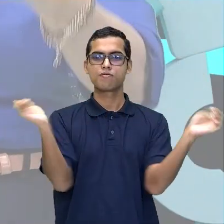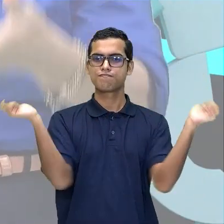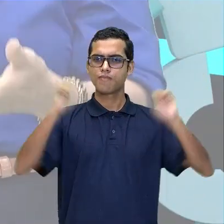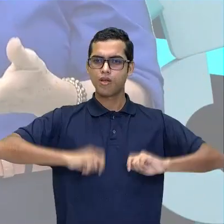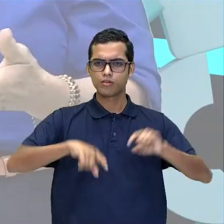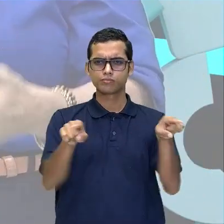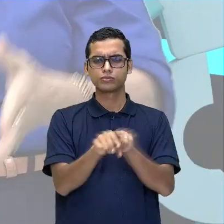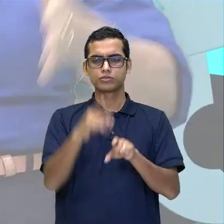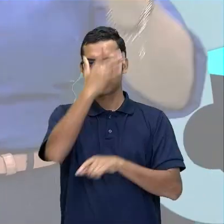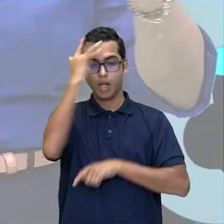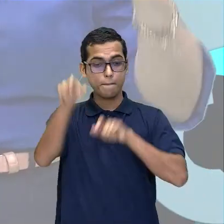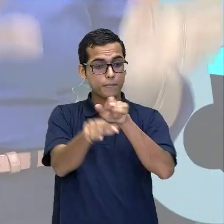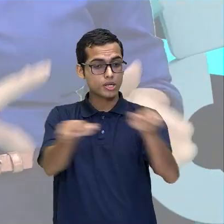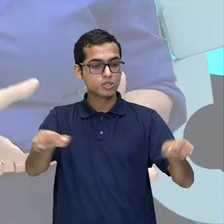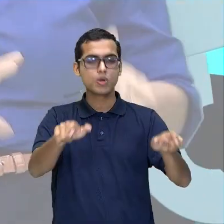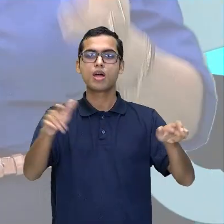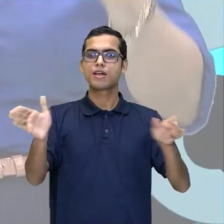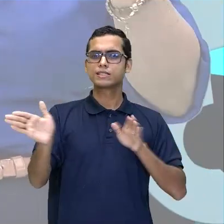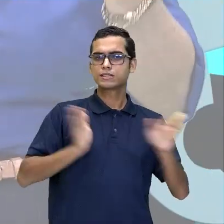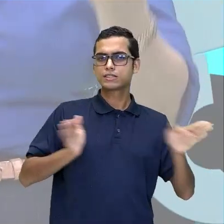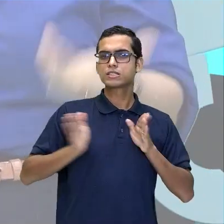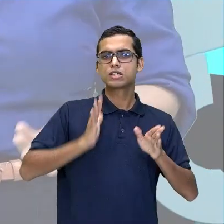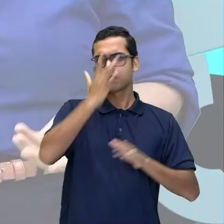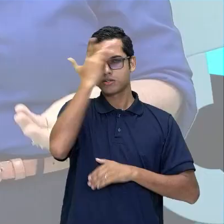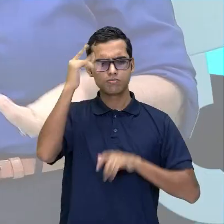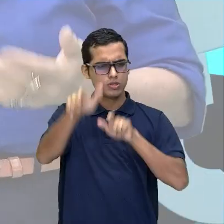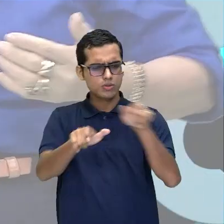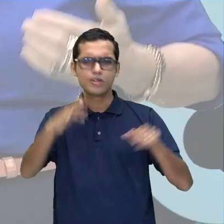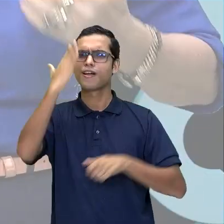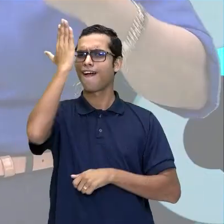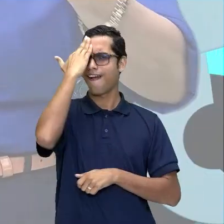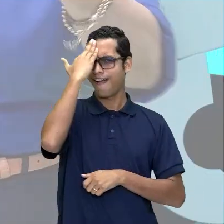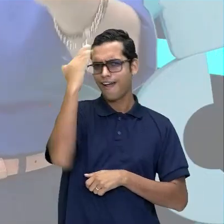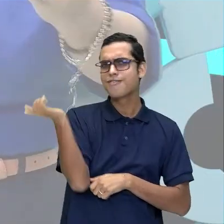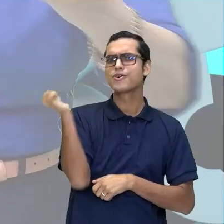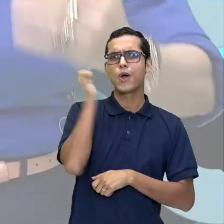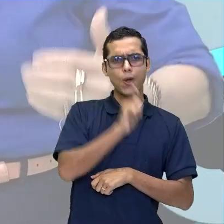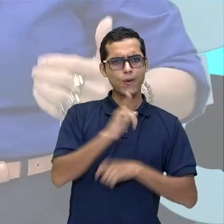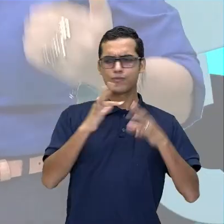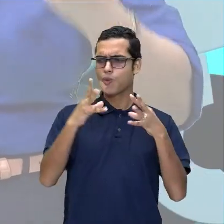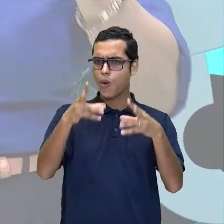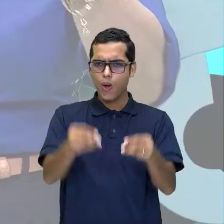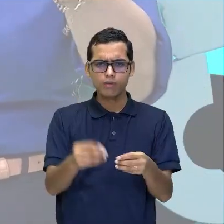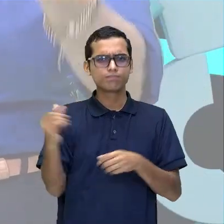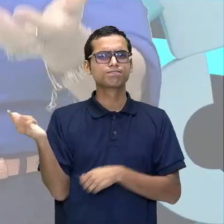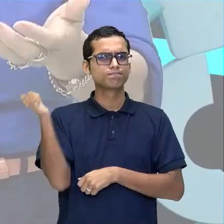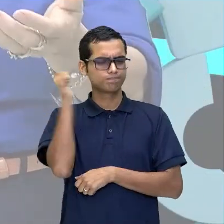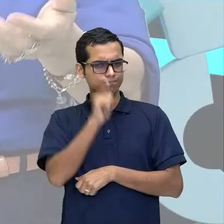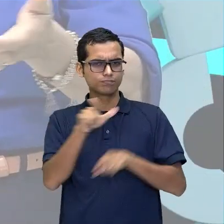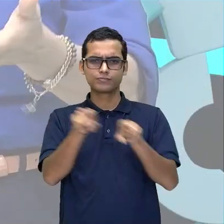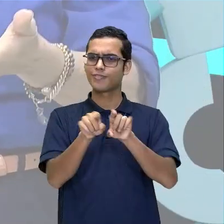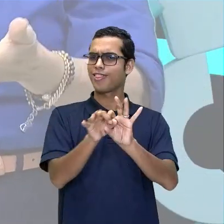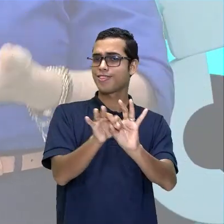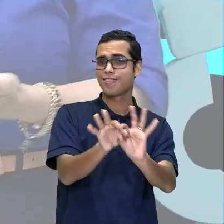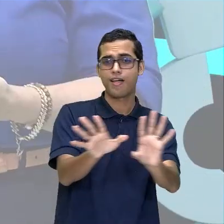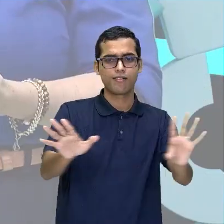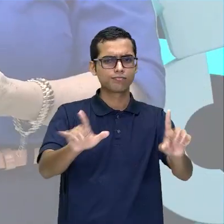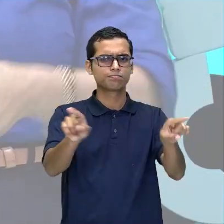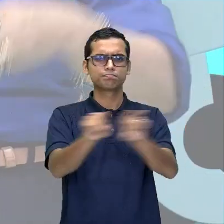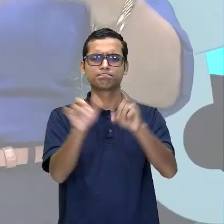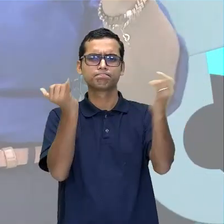Então, as hipermídias permitem que as pessoas acessem, tenham livre acesso